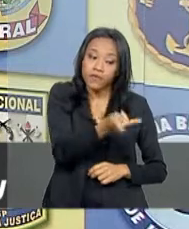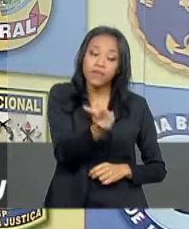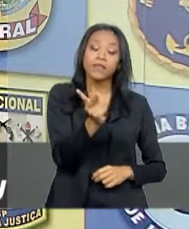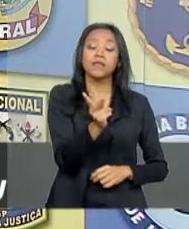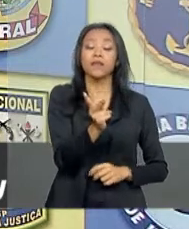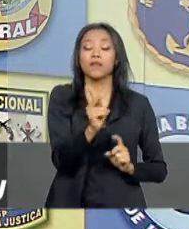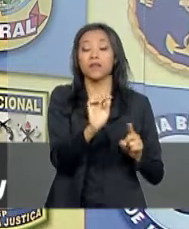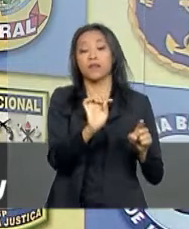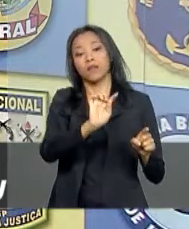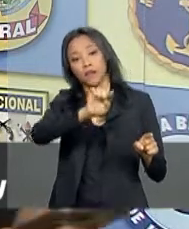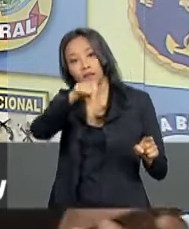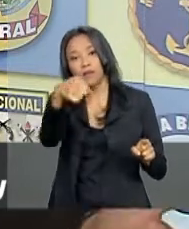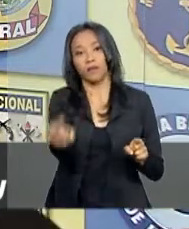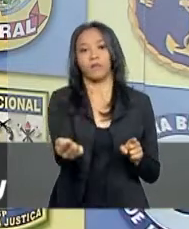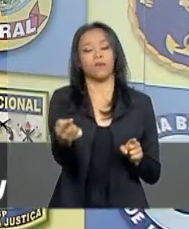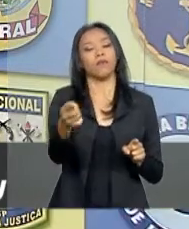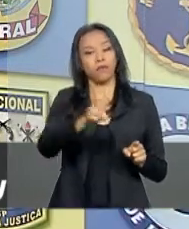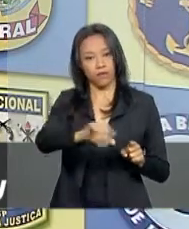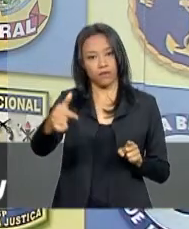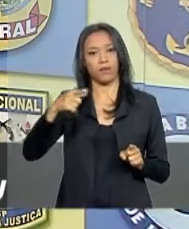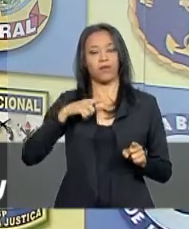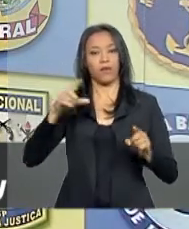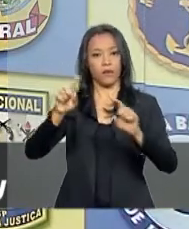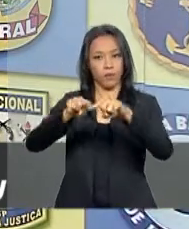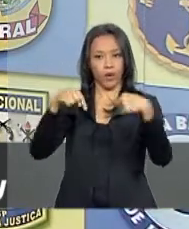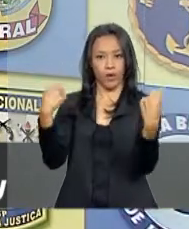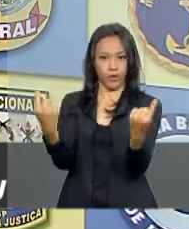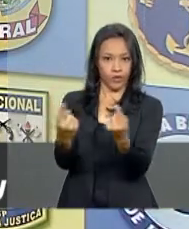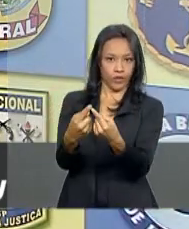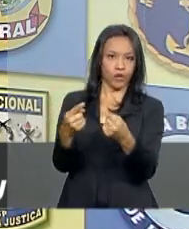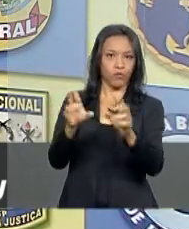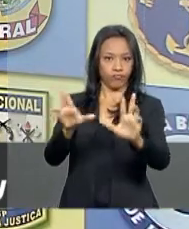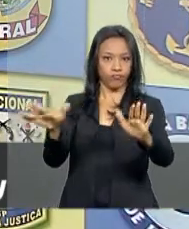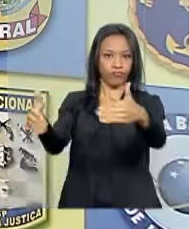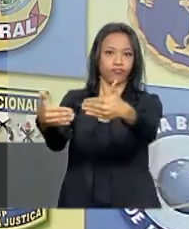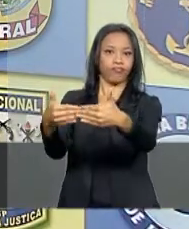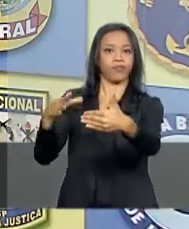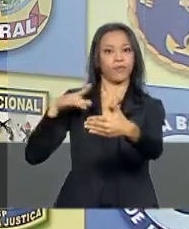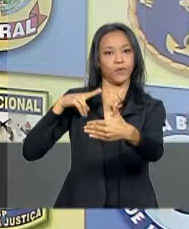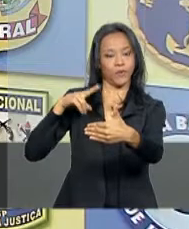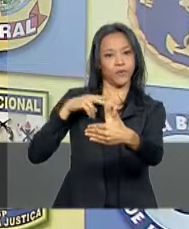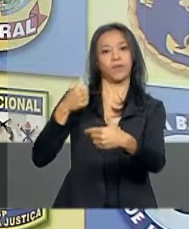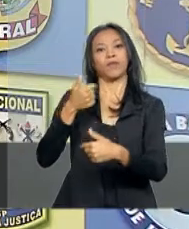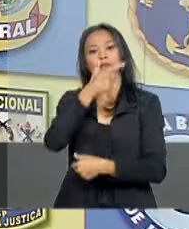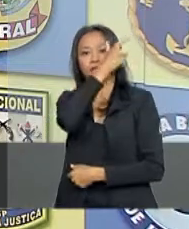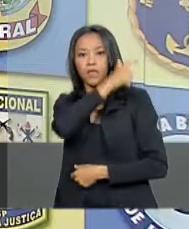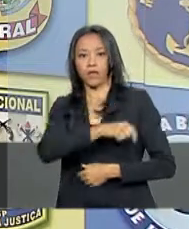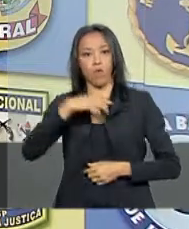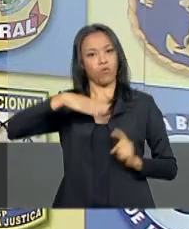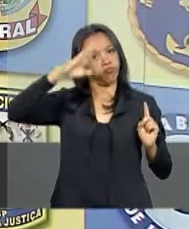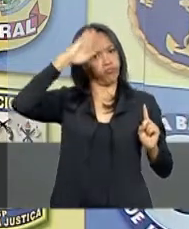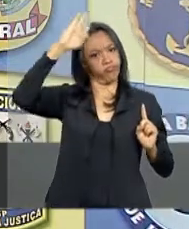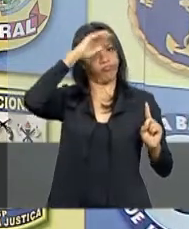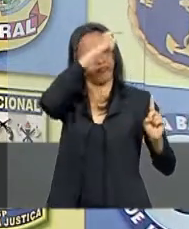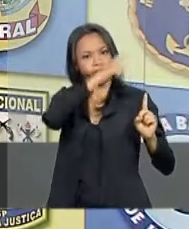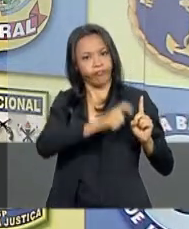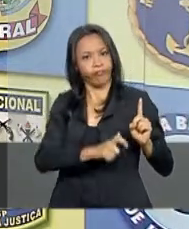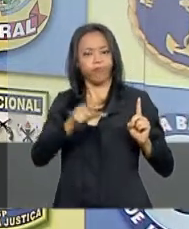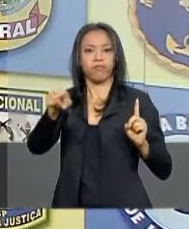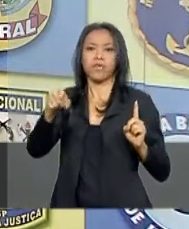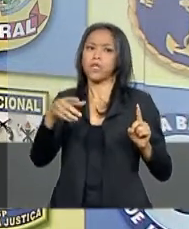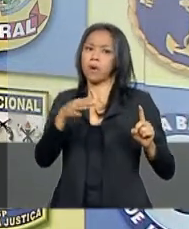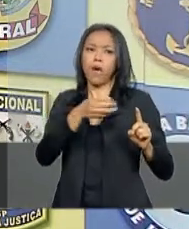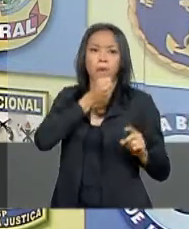Depois dessa visita, o presidente Michel Temer vai se reunir com o general Braga Neto. Essa reunião vai ser a portas fechadas,